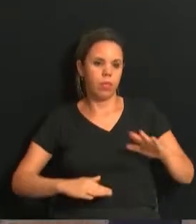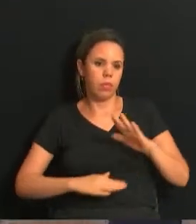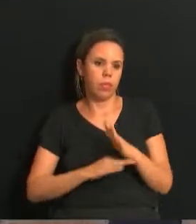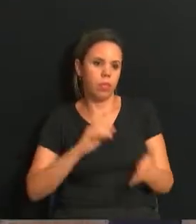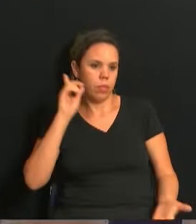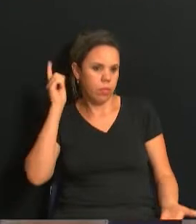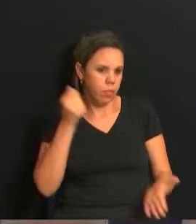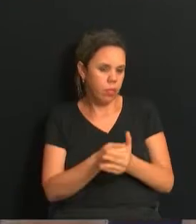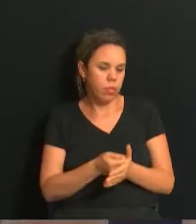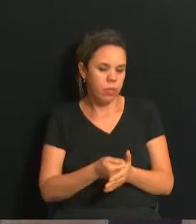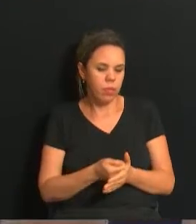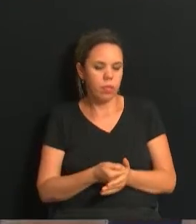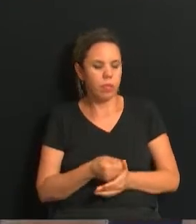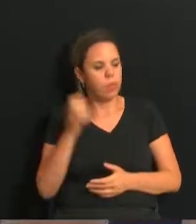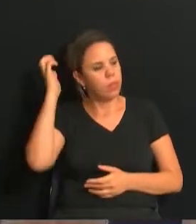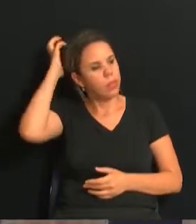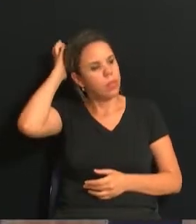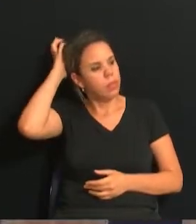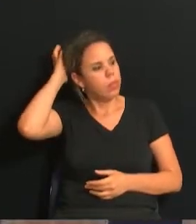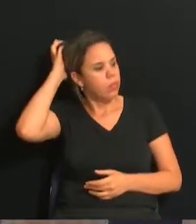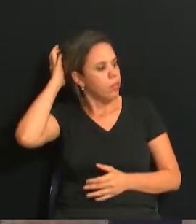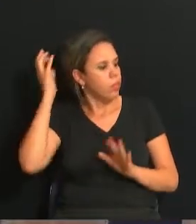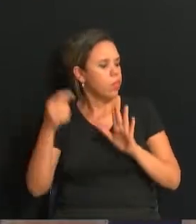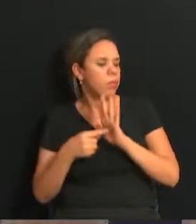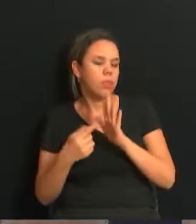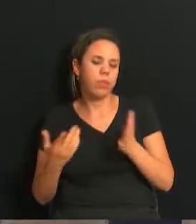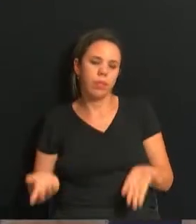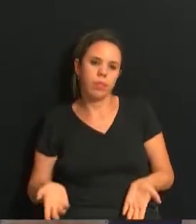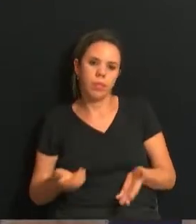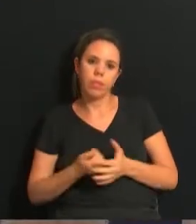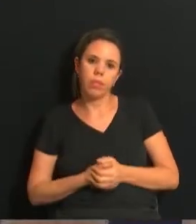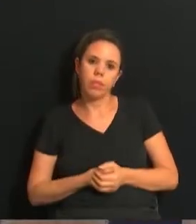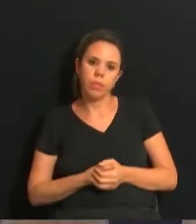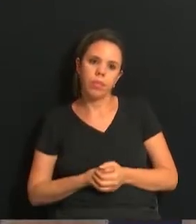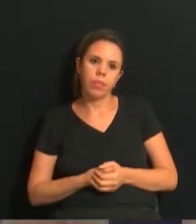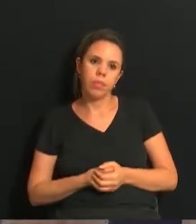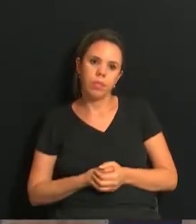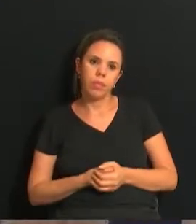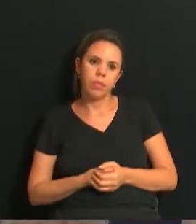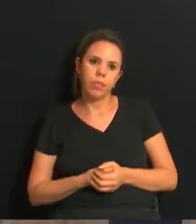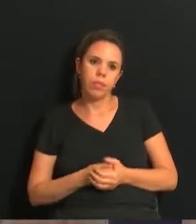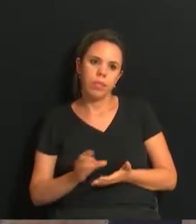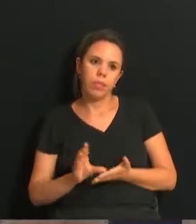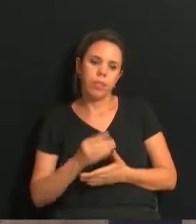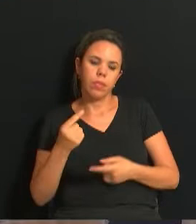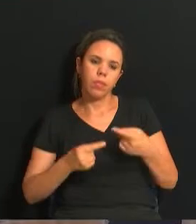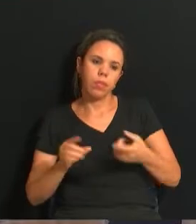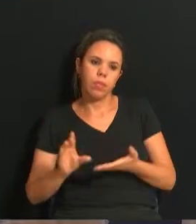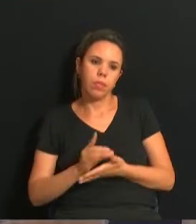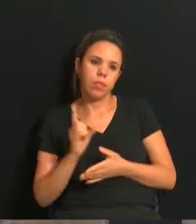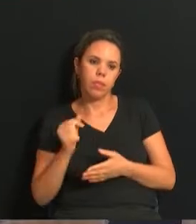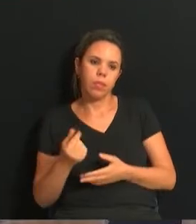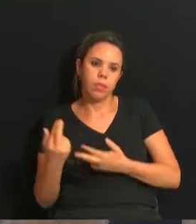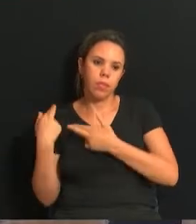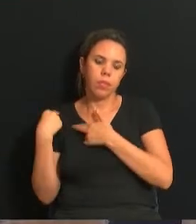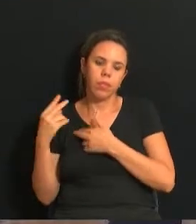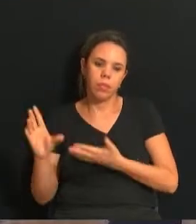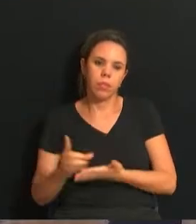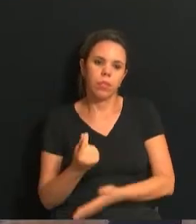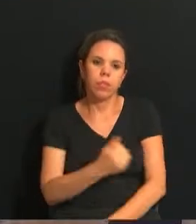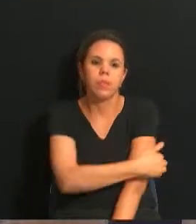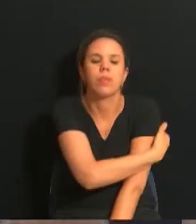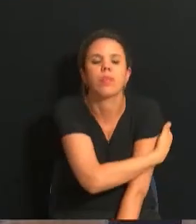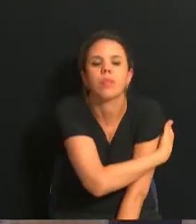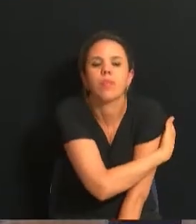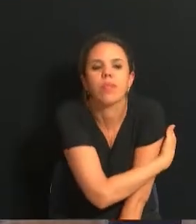decida apresentar, então, na discussão orçamentária, a gente atribui verbas